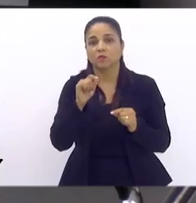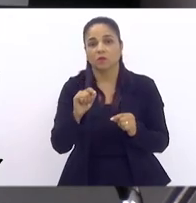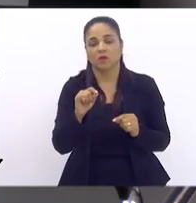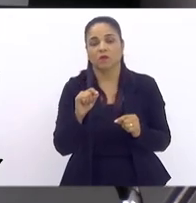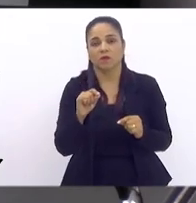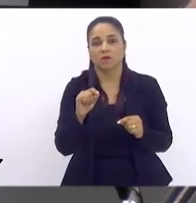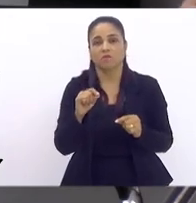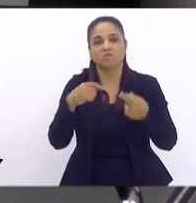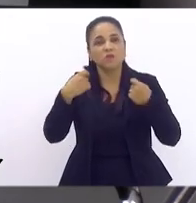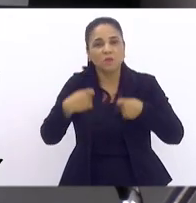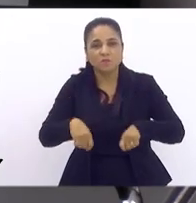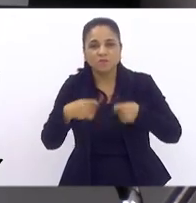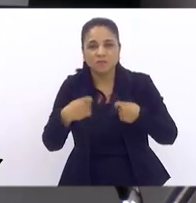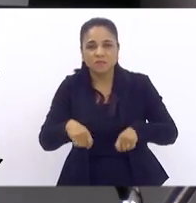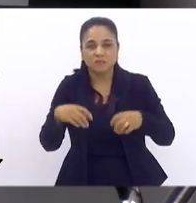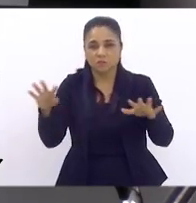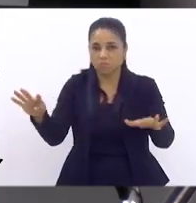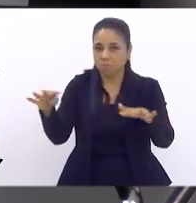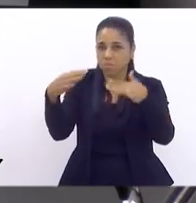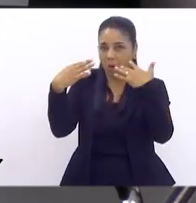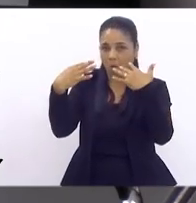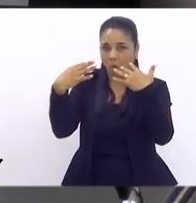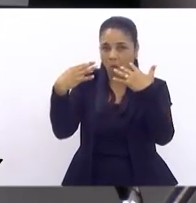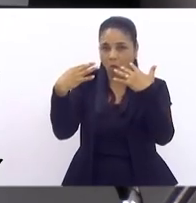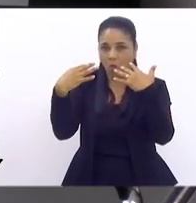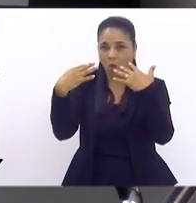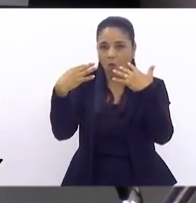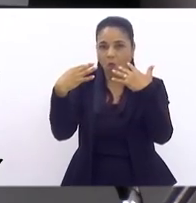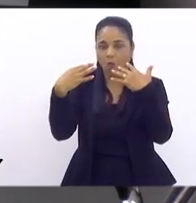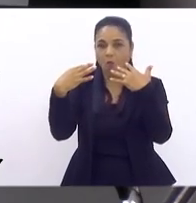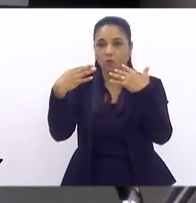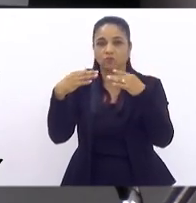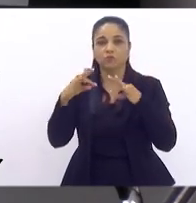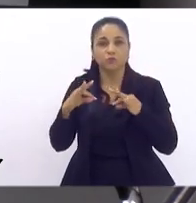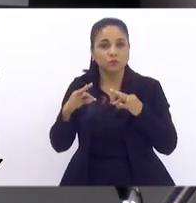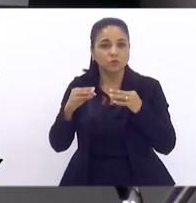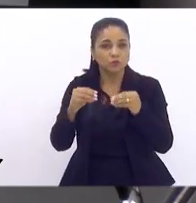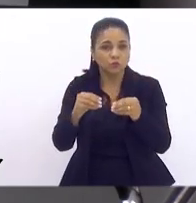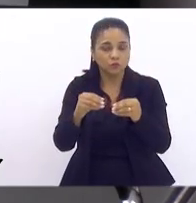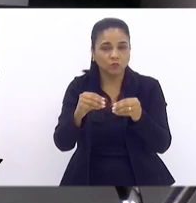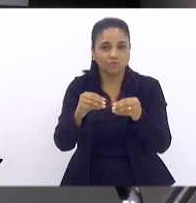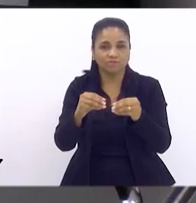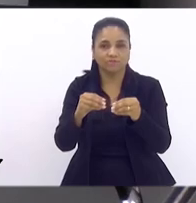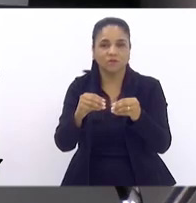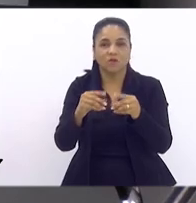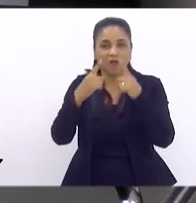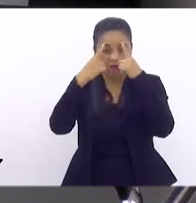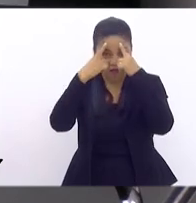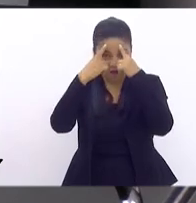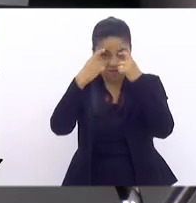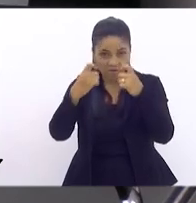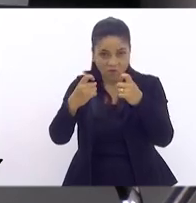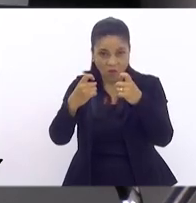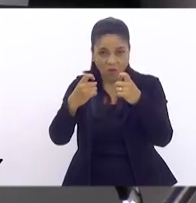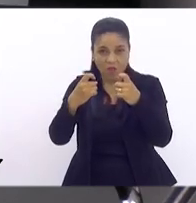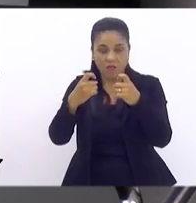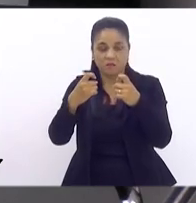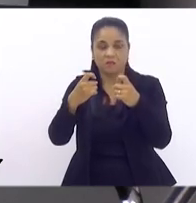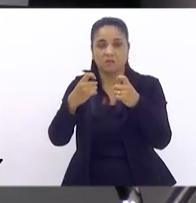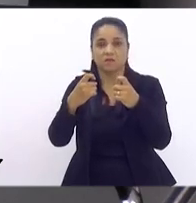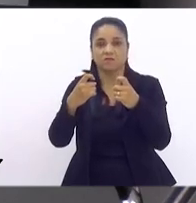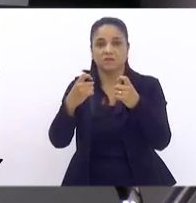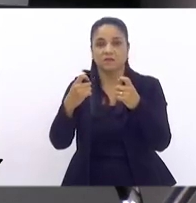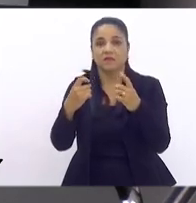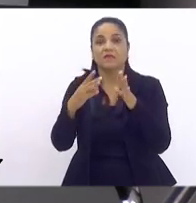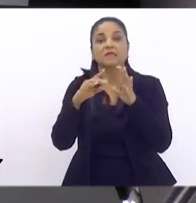o que eu preciso chamar atenção que sobretudo a violência simbólica considerando que